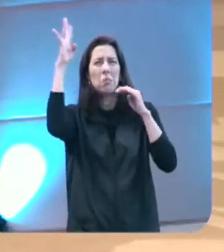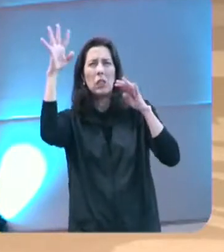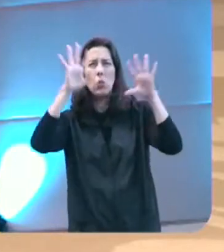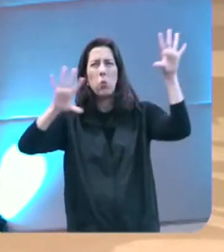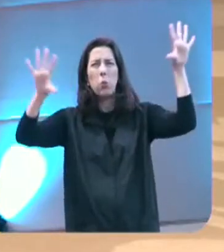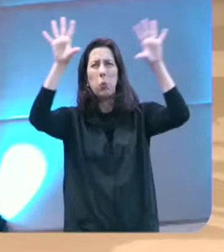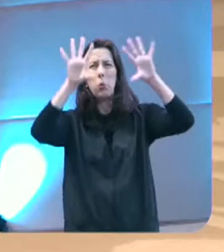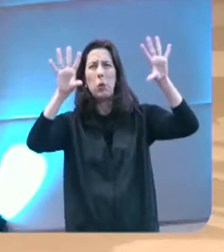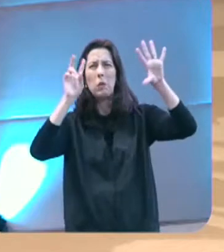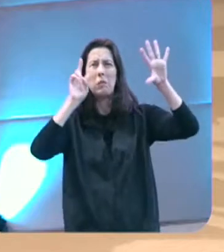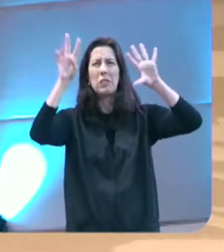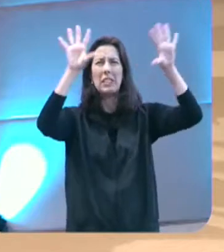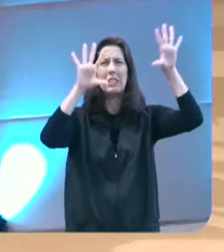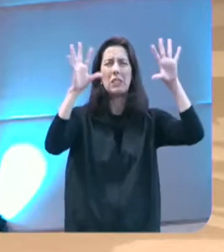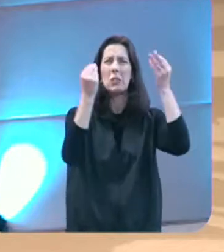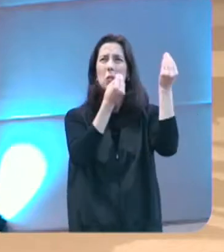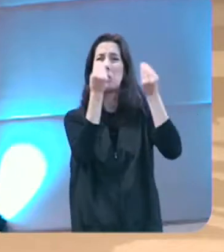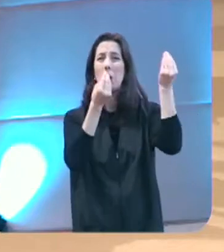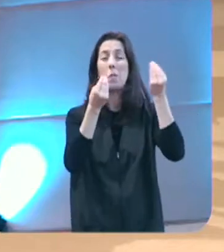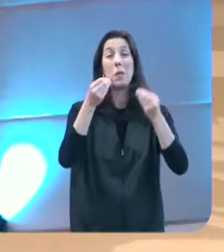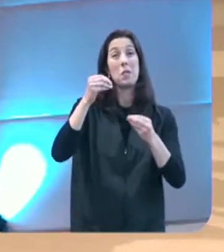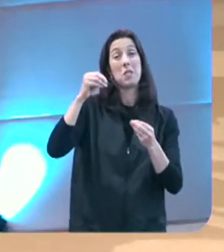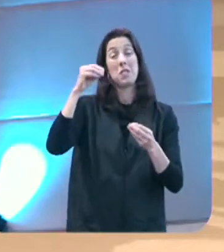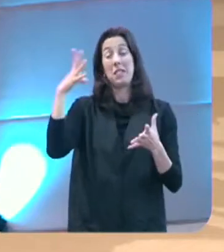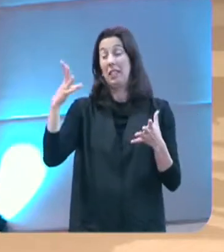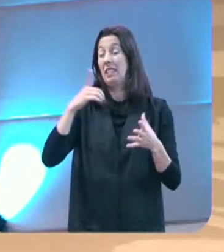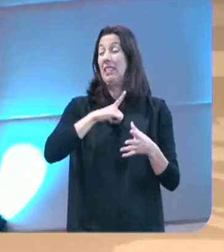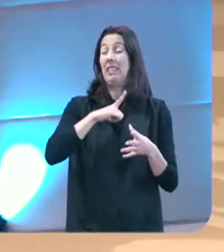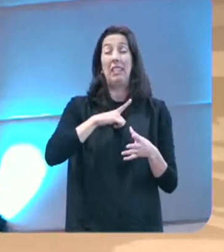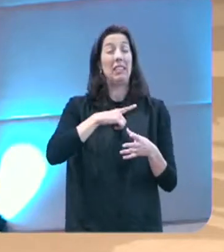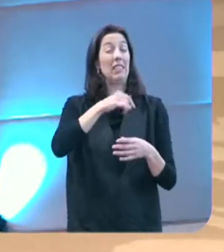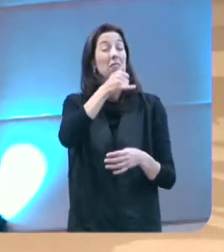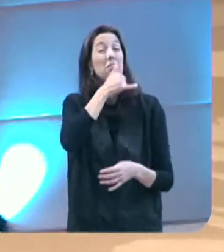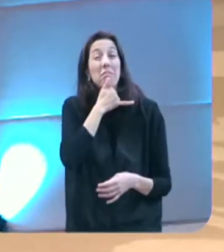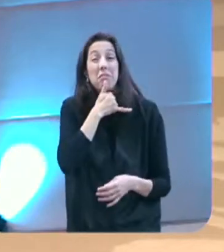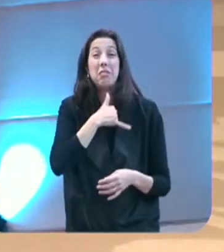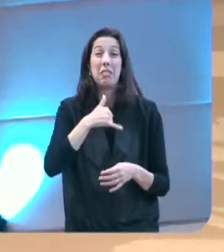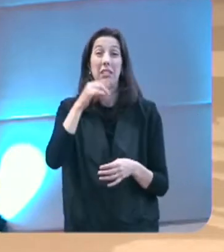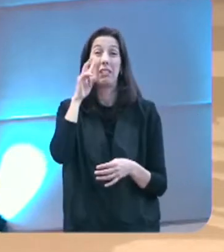aqui se passa, é uma imagem muito cruel, muito triste.